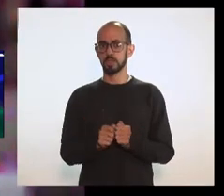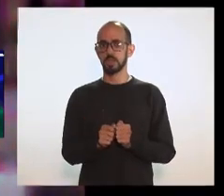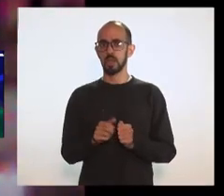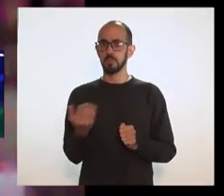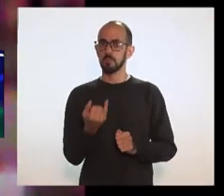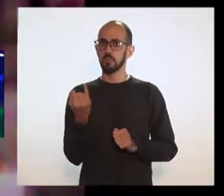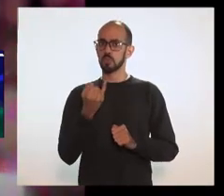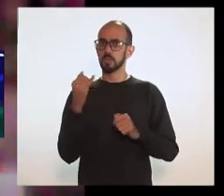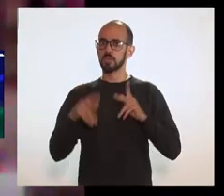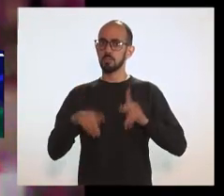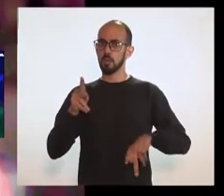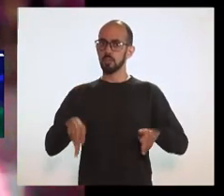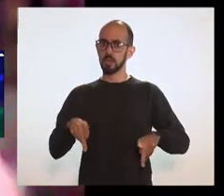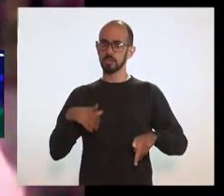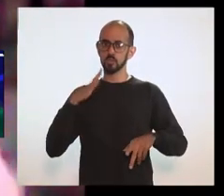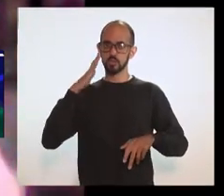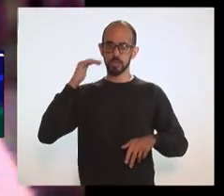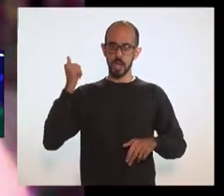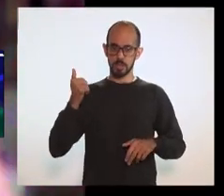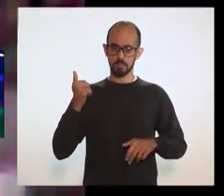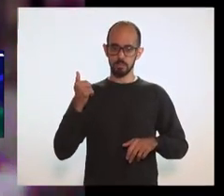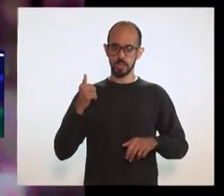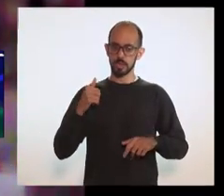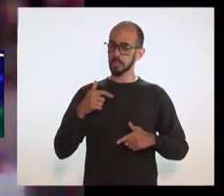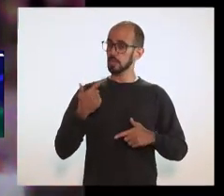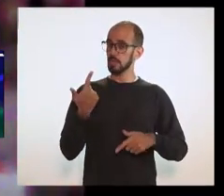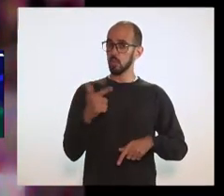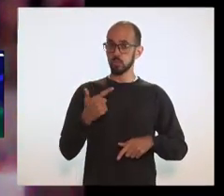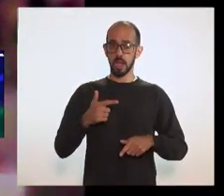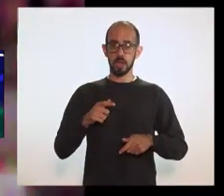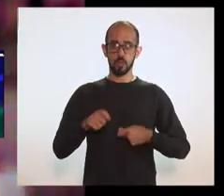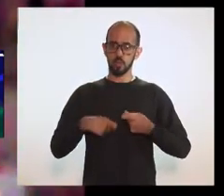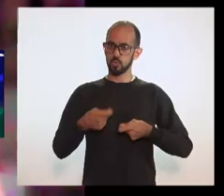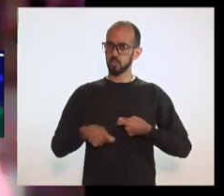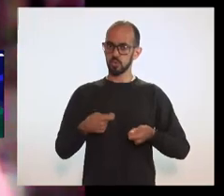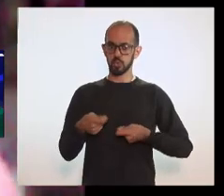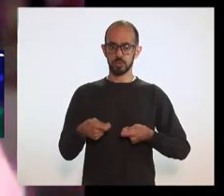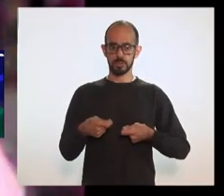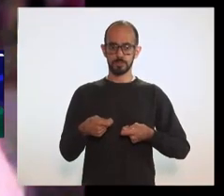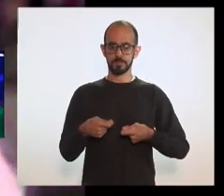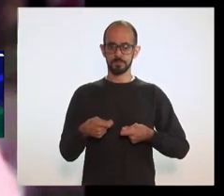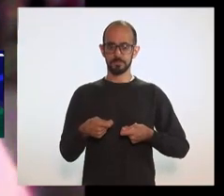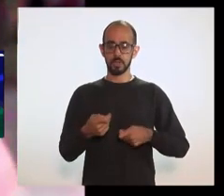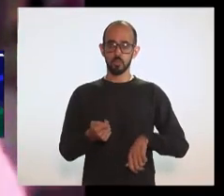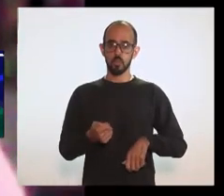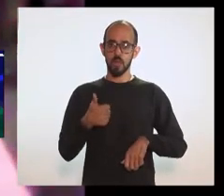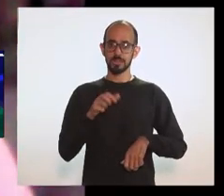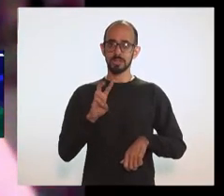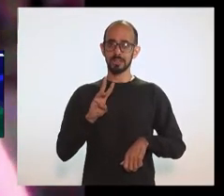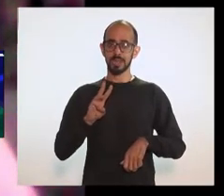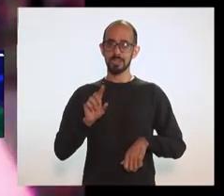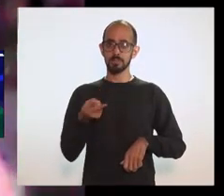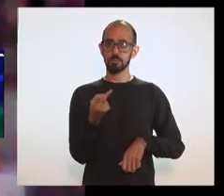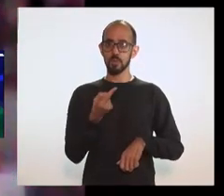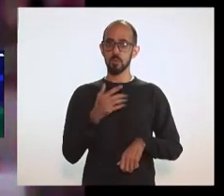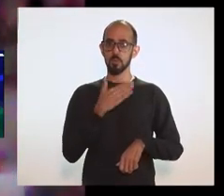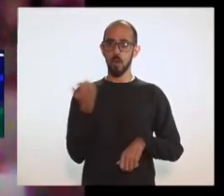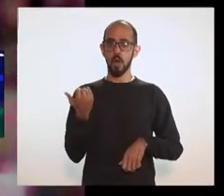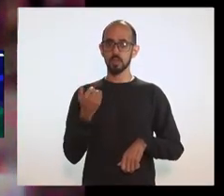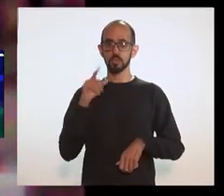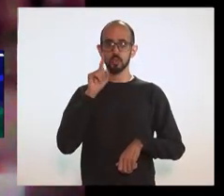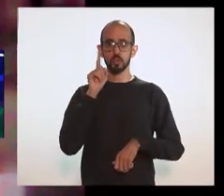de Janeiro saiba. A situação está saindo do controle. Estamos batendo quase 3 mil casos de mortes por dia no